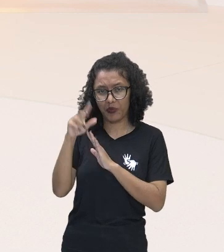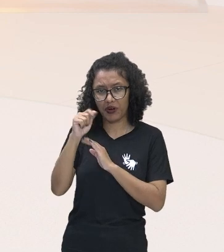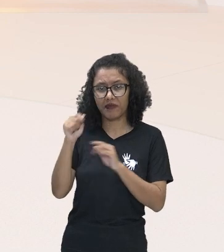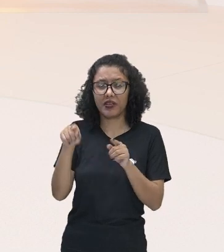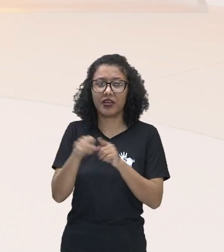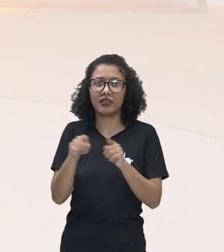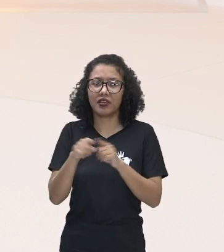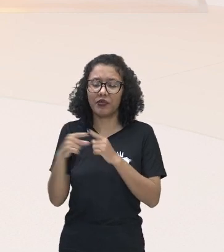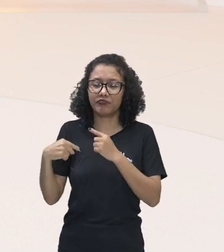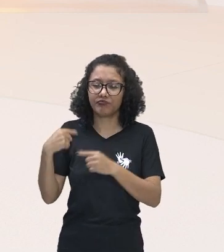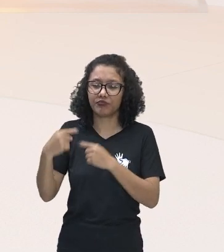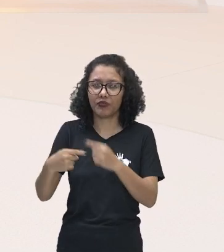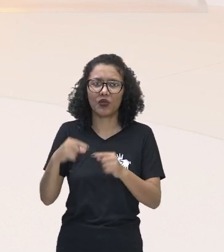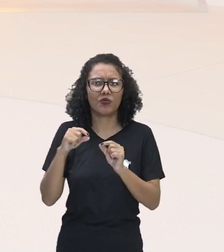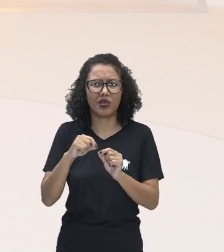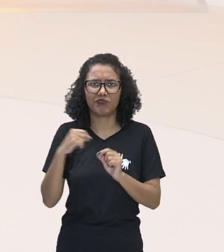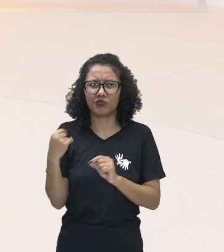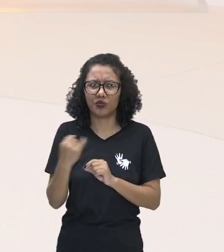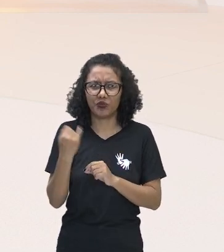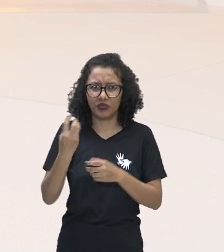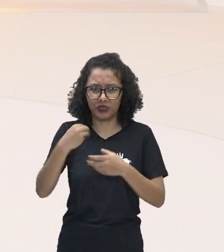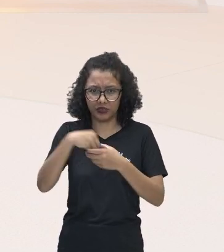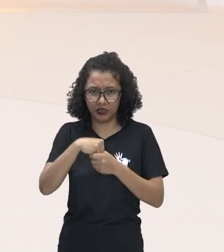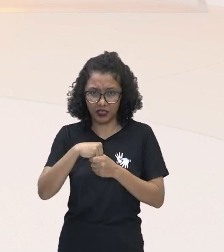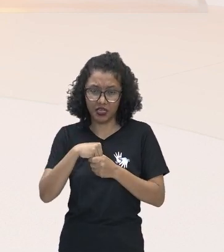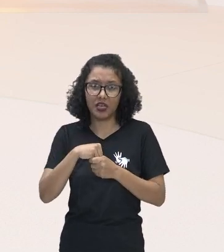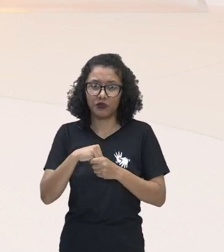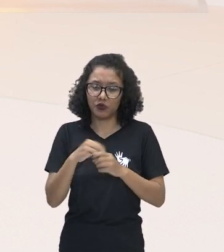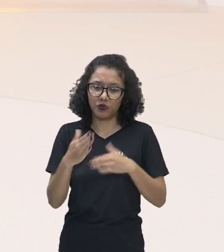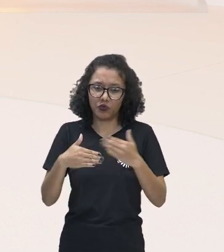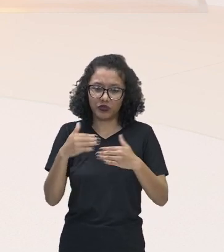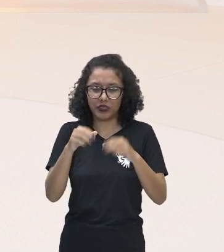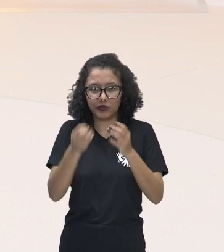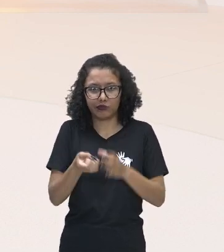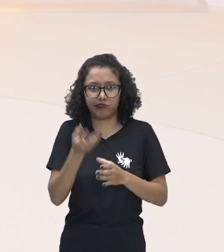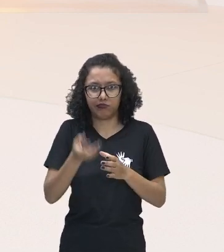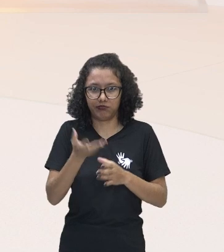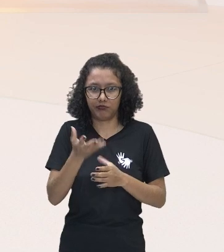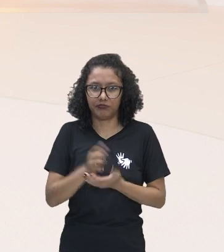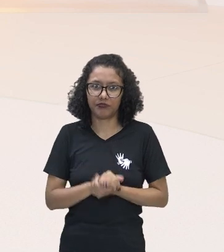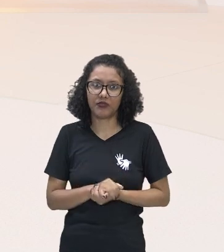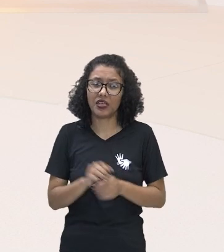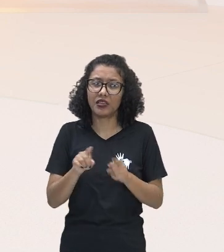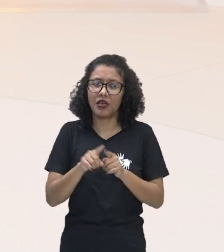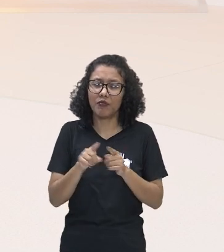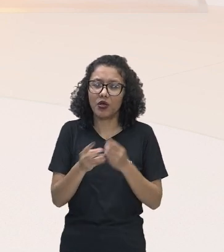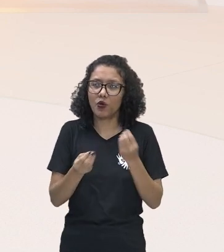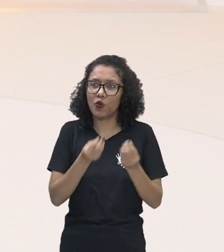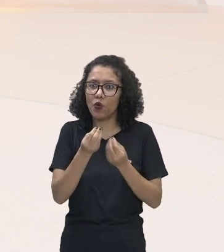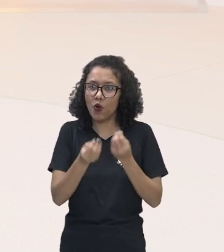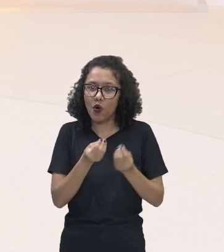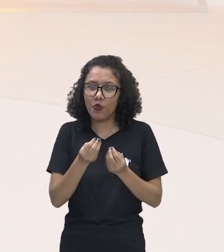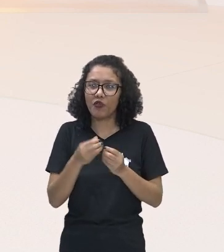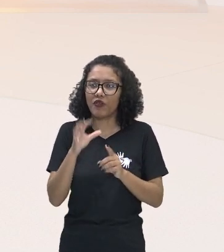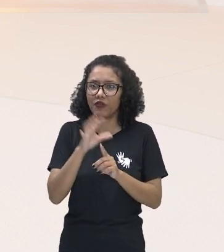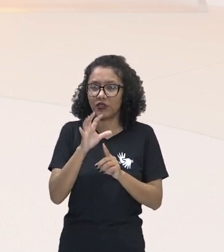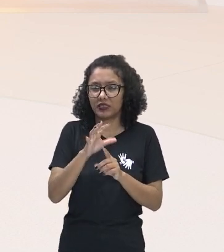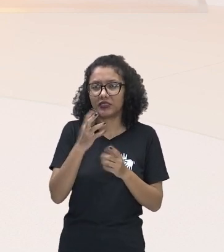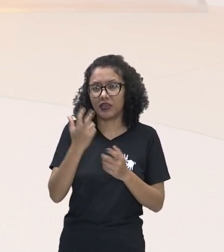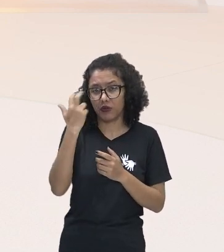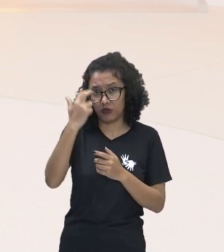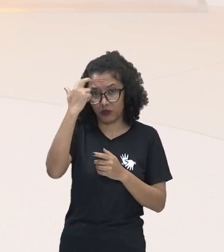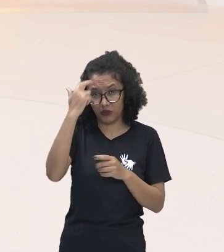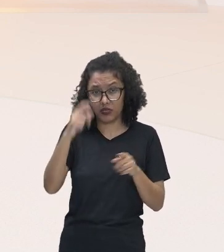agentes fundamentais no processo de produção e como isso vai impactar na cultura e